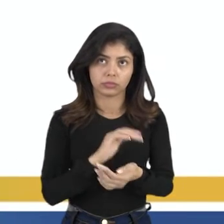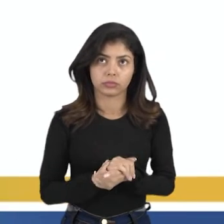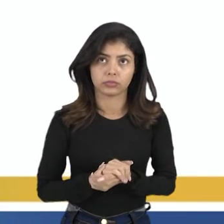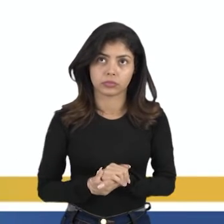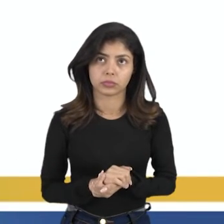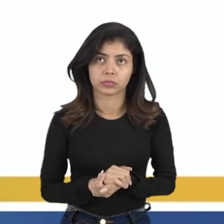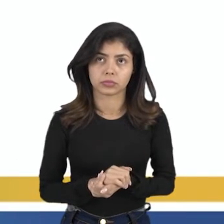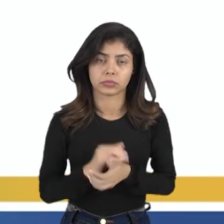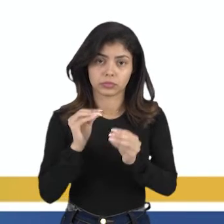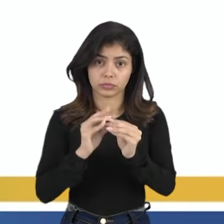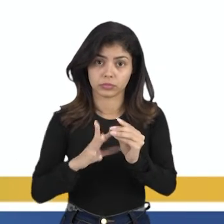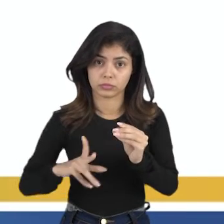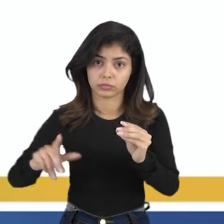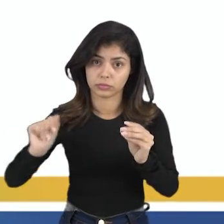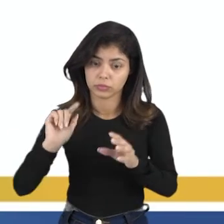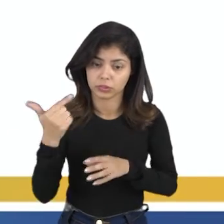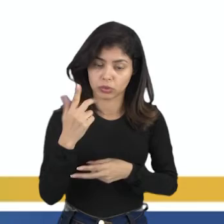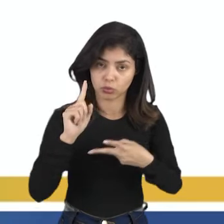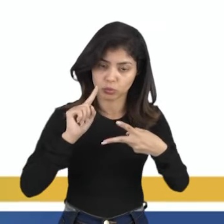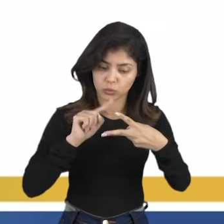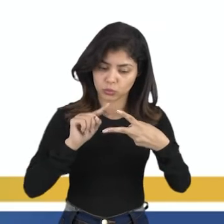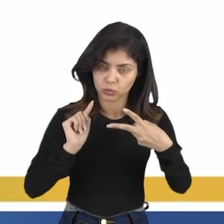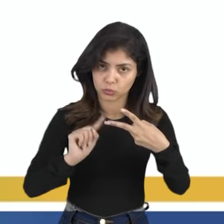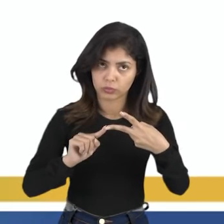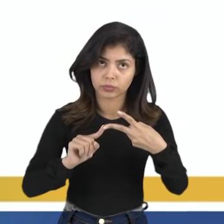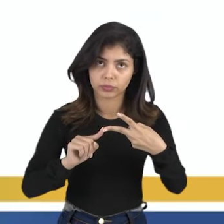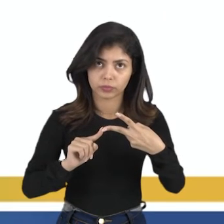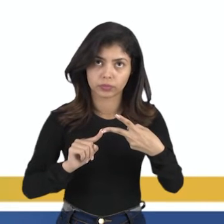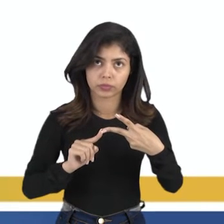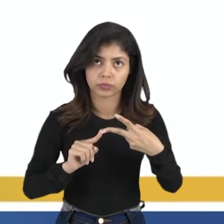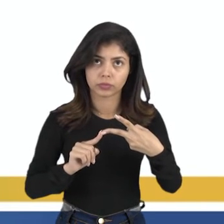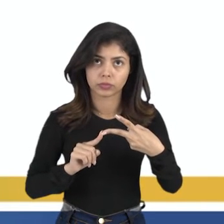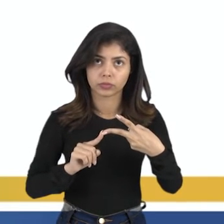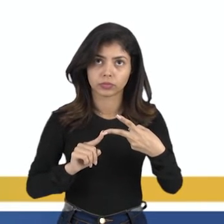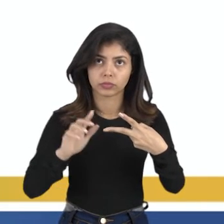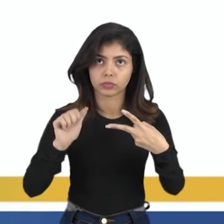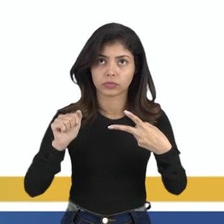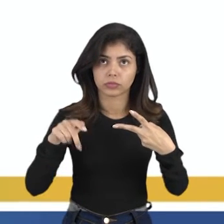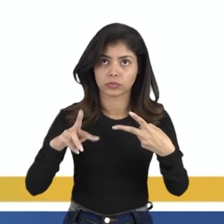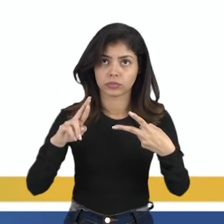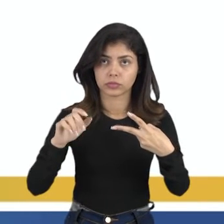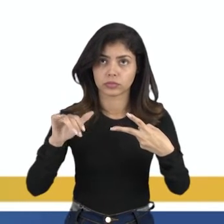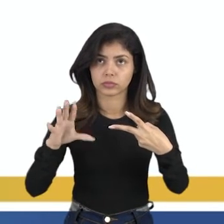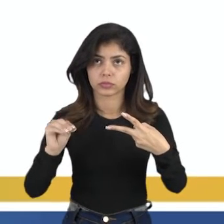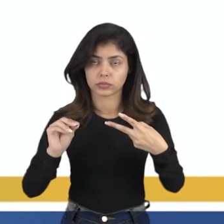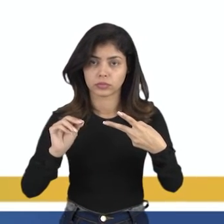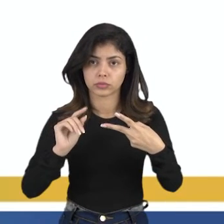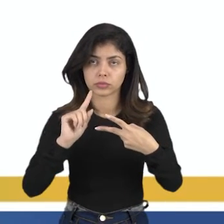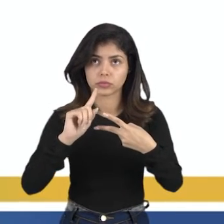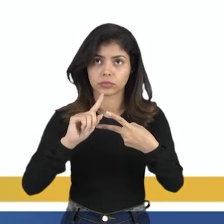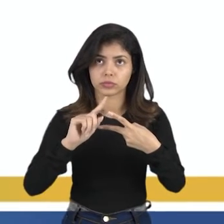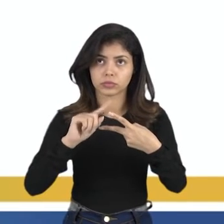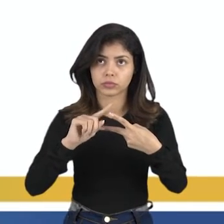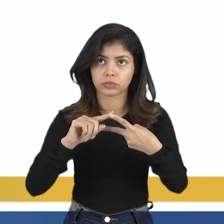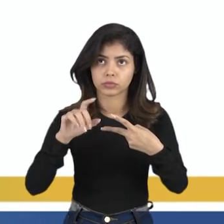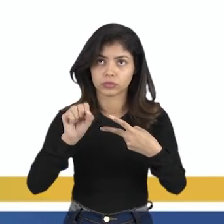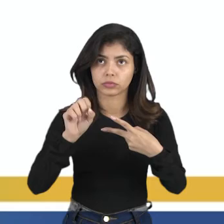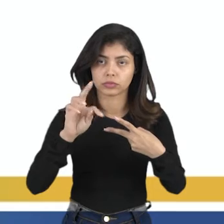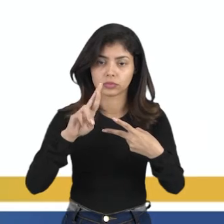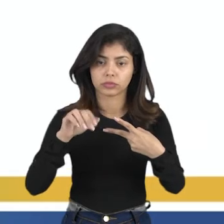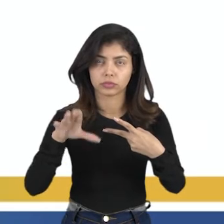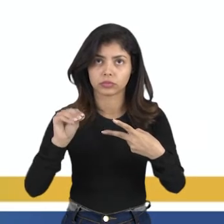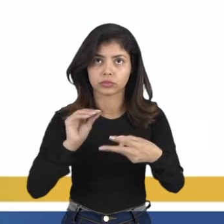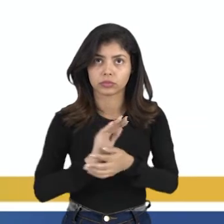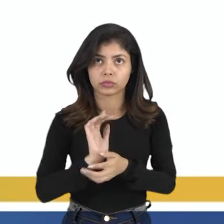Cézanne e ramificou-se em duas vertentes, o cubismo analítico e o cubismo sintético.